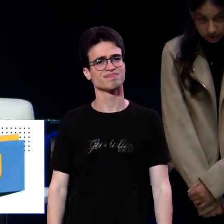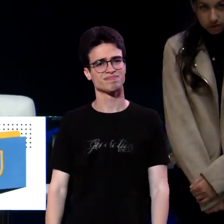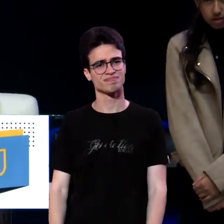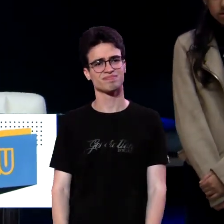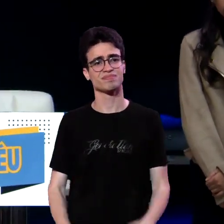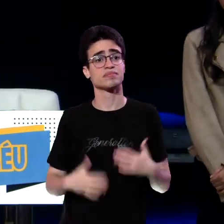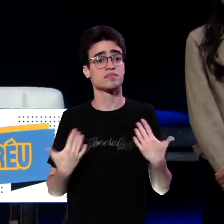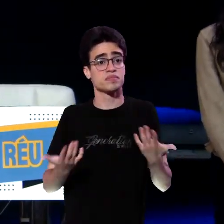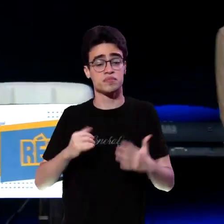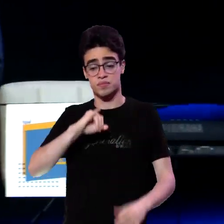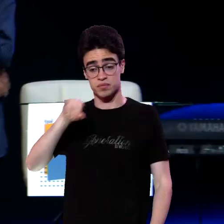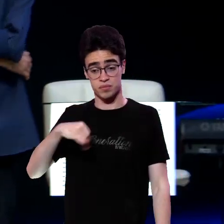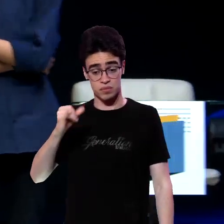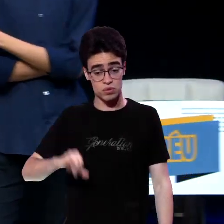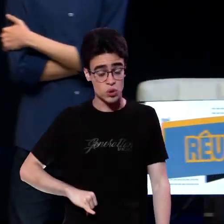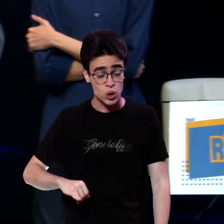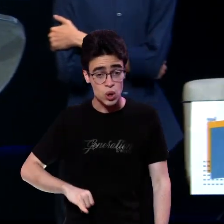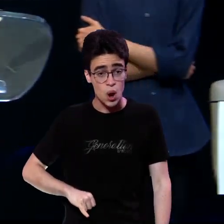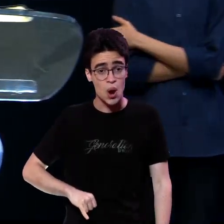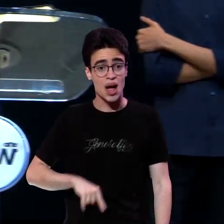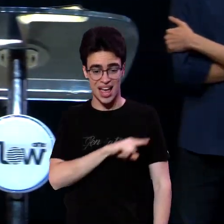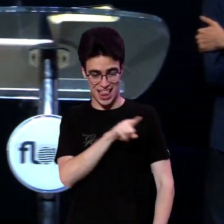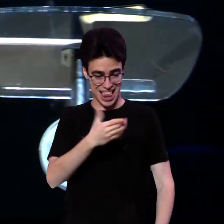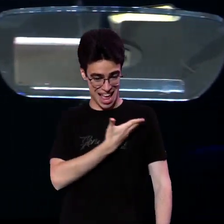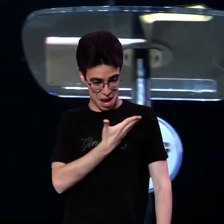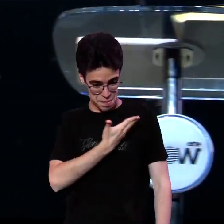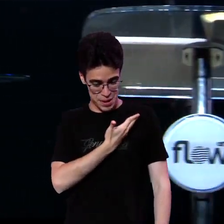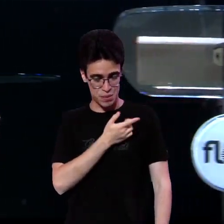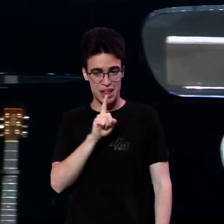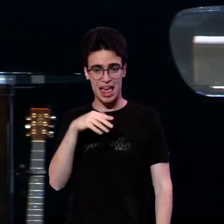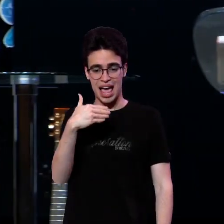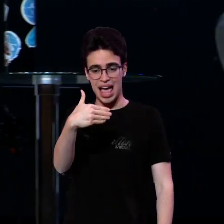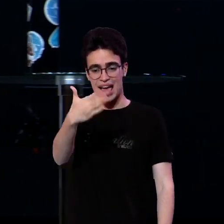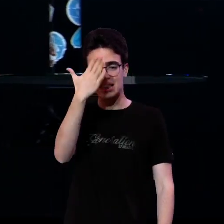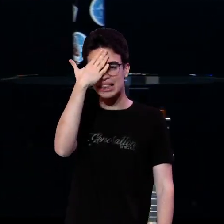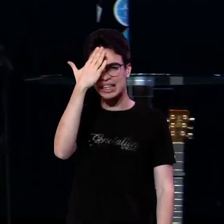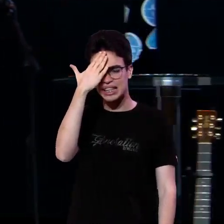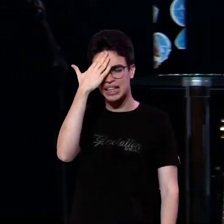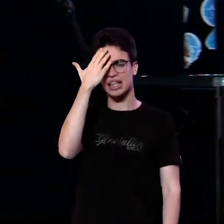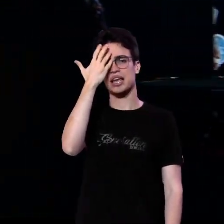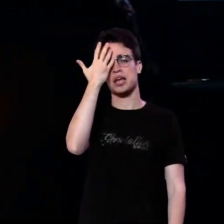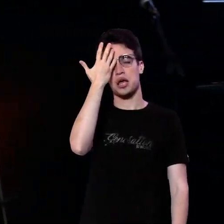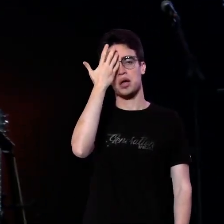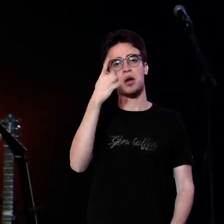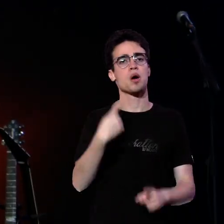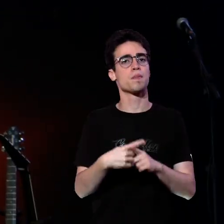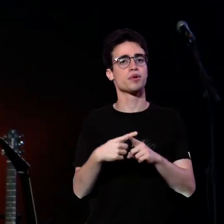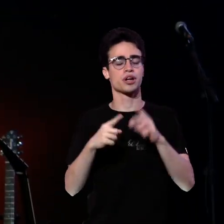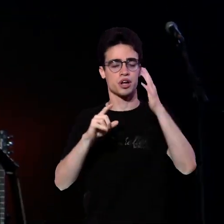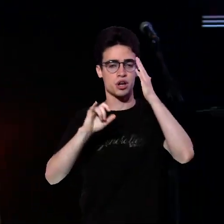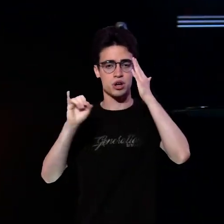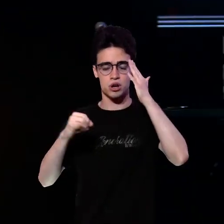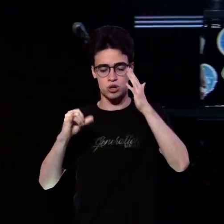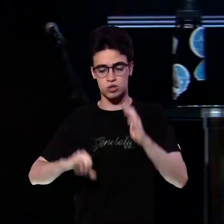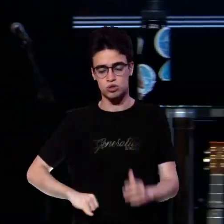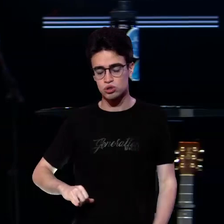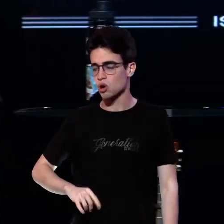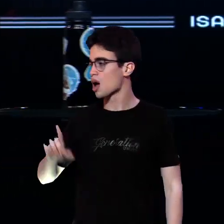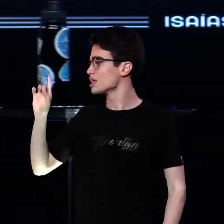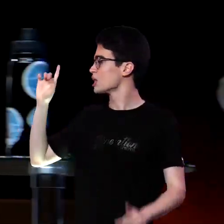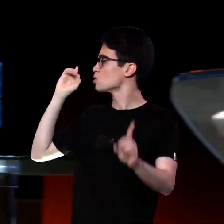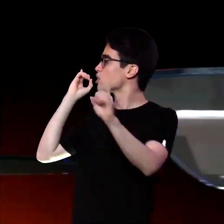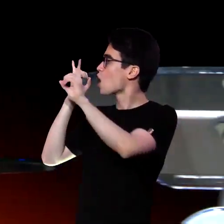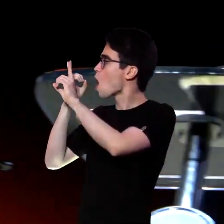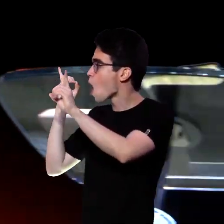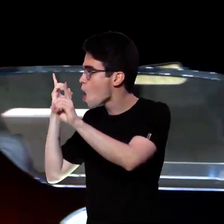E o que Jó e os amigos dele só passaram a entender depois, tanto quando Jó se encontra com Deus, quanto no céu